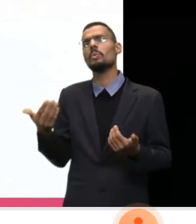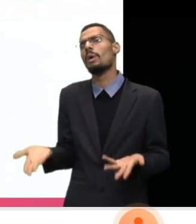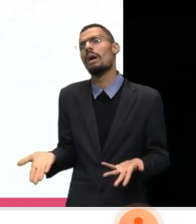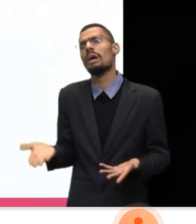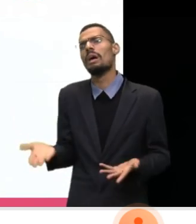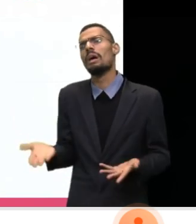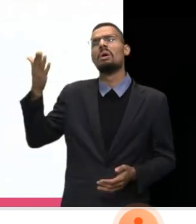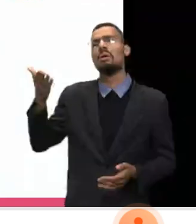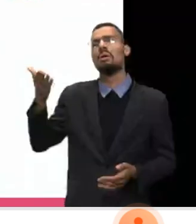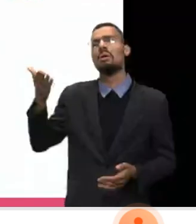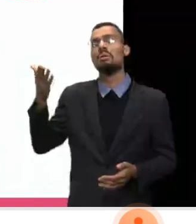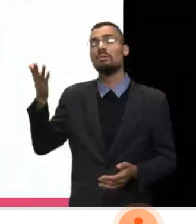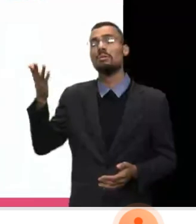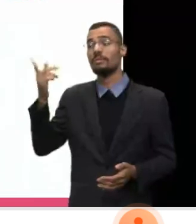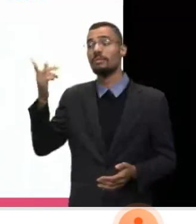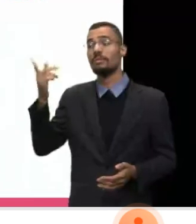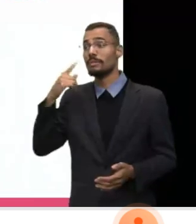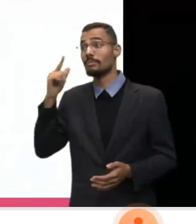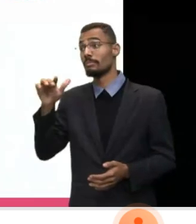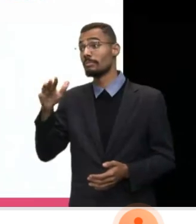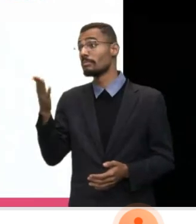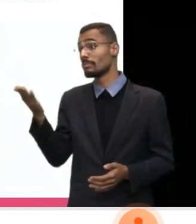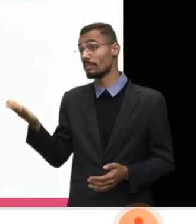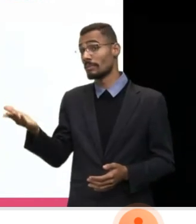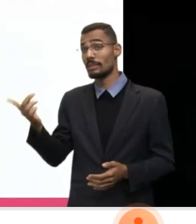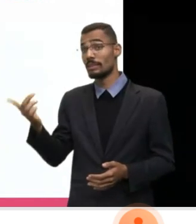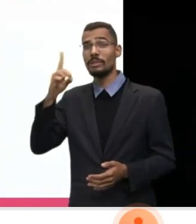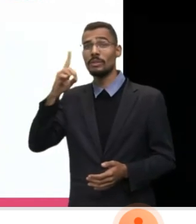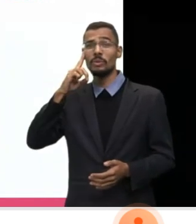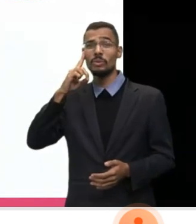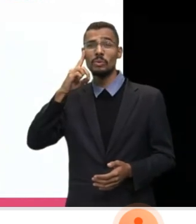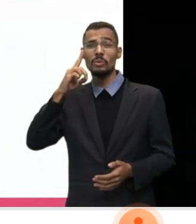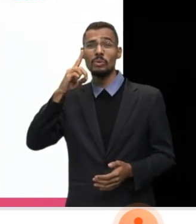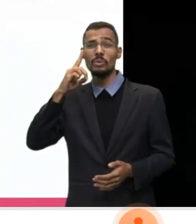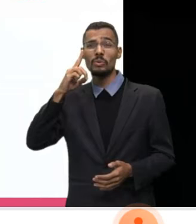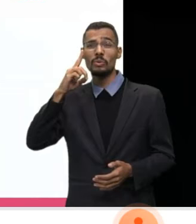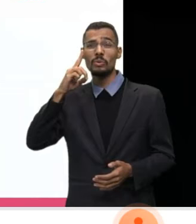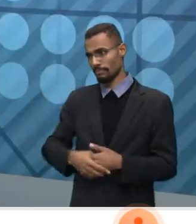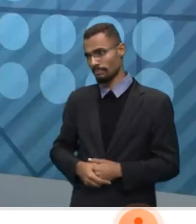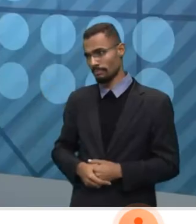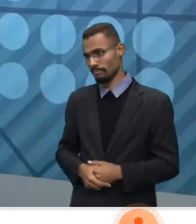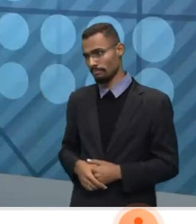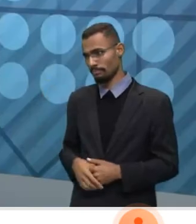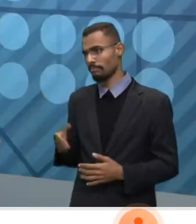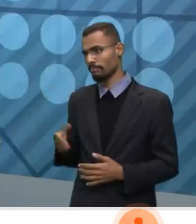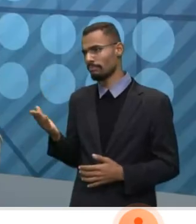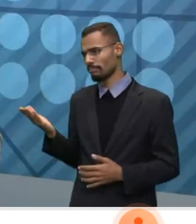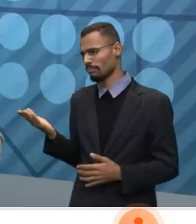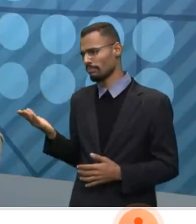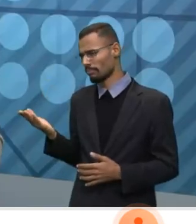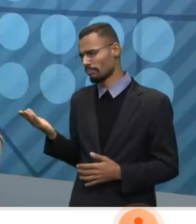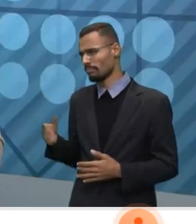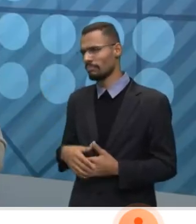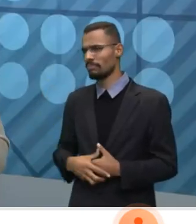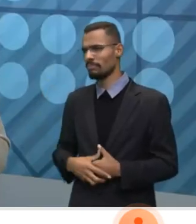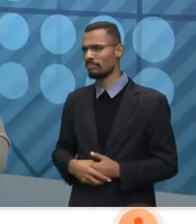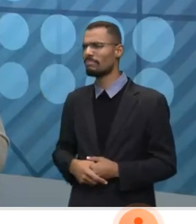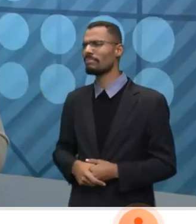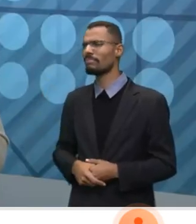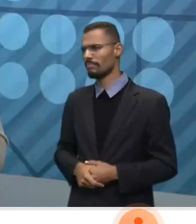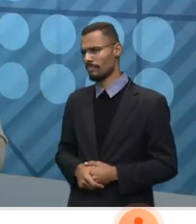futuro, e dia. Então, quando passado, essa configuração de mãos. Quando, há um